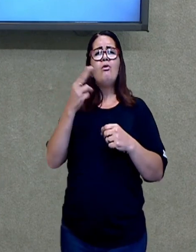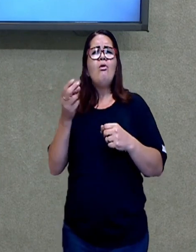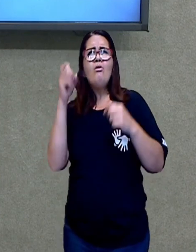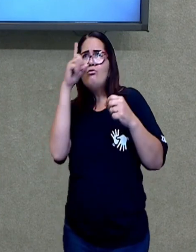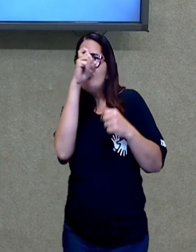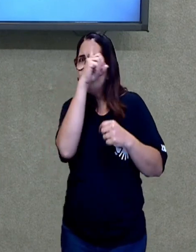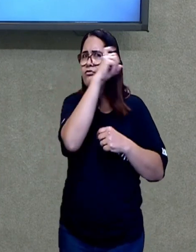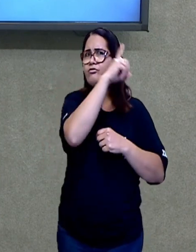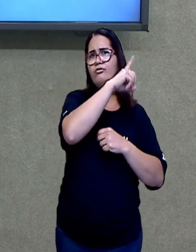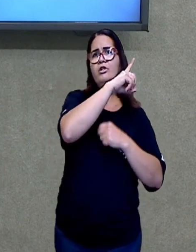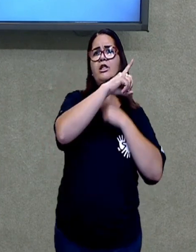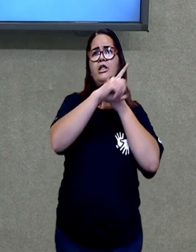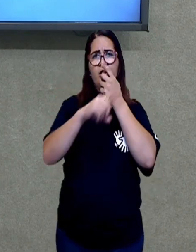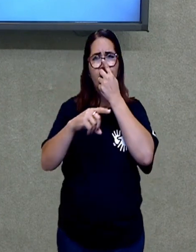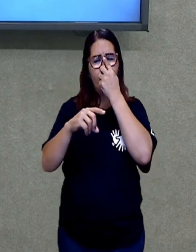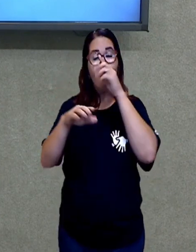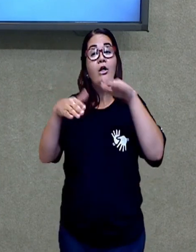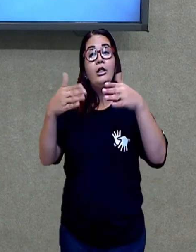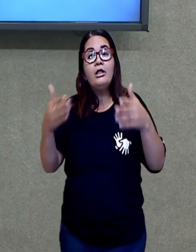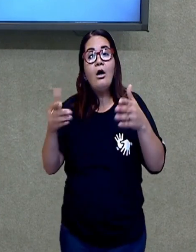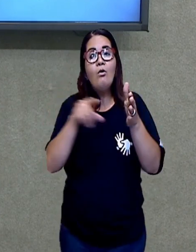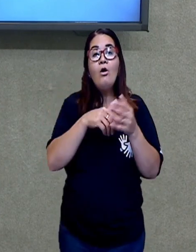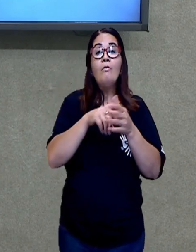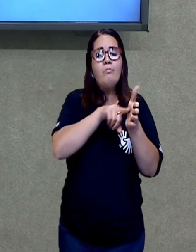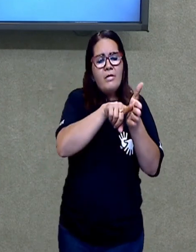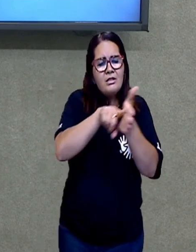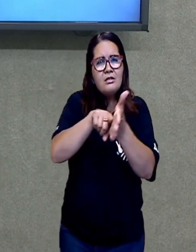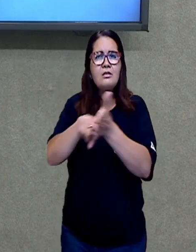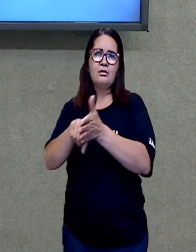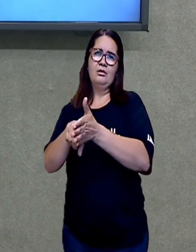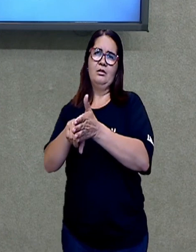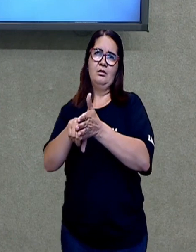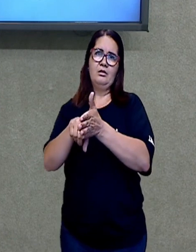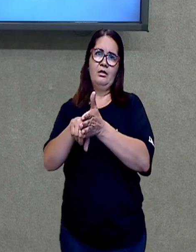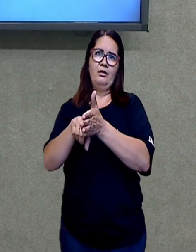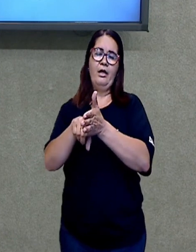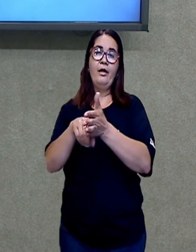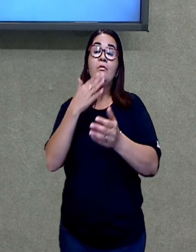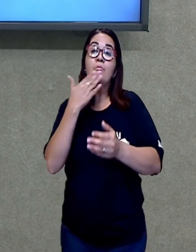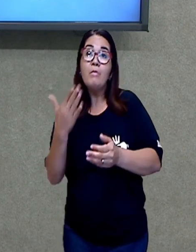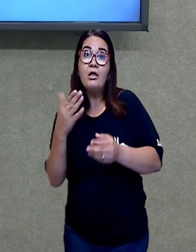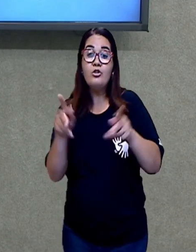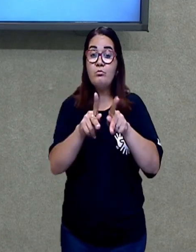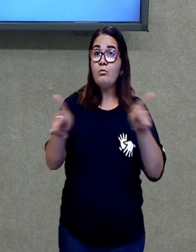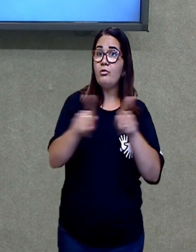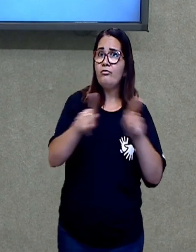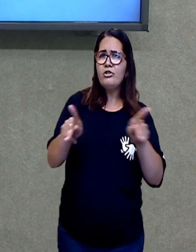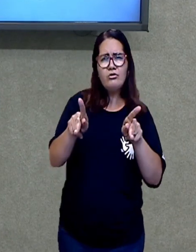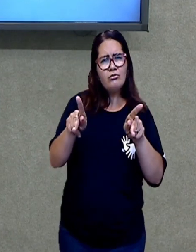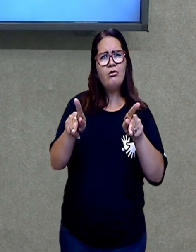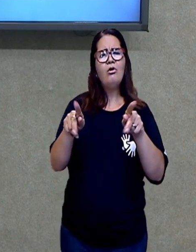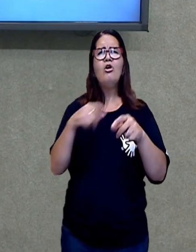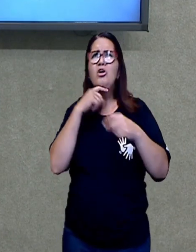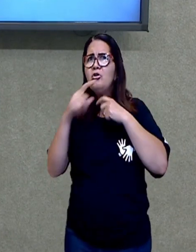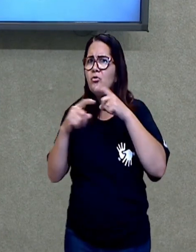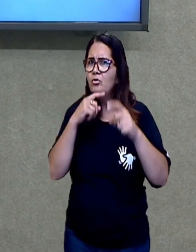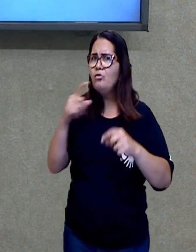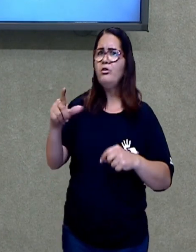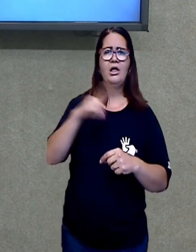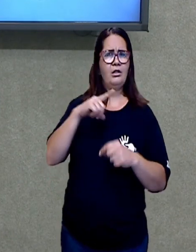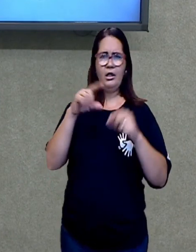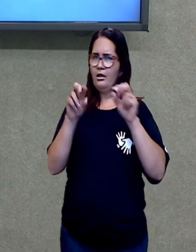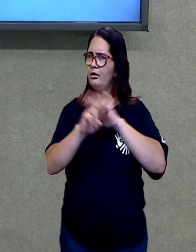procure seu professor na plataforma, no chat. Não fique com dúvida, esclareça todas